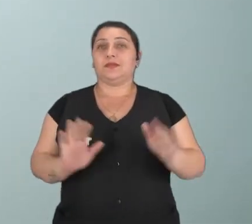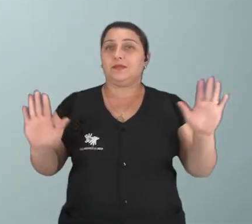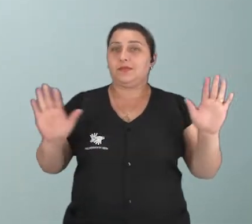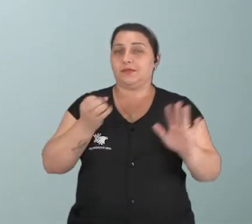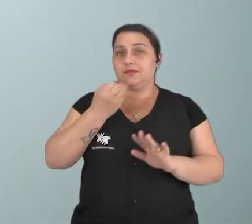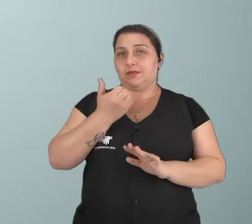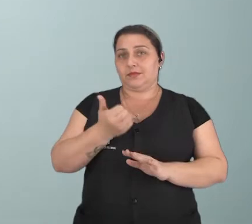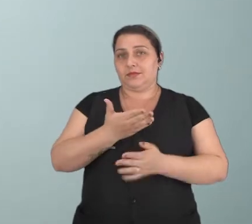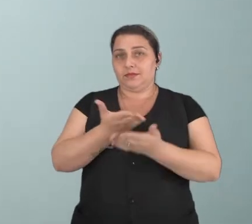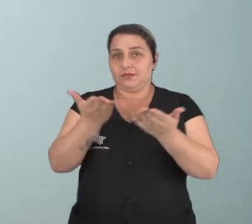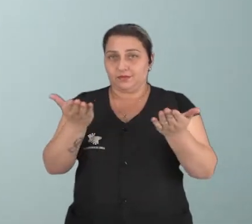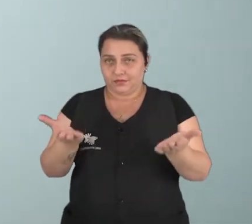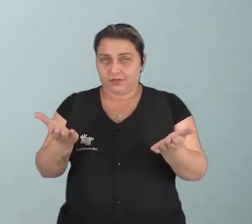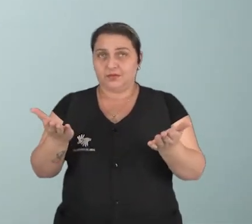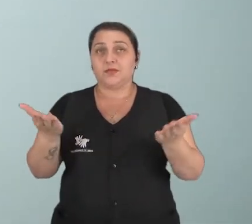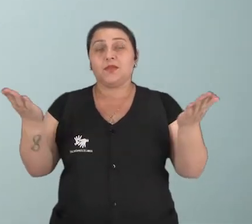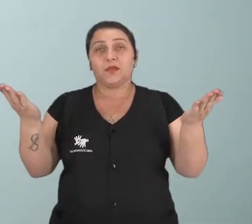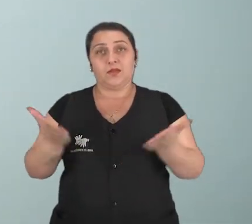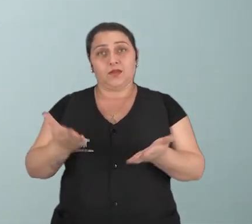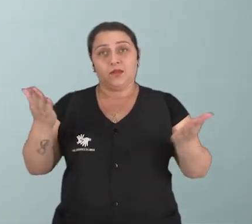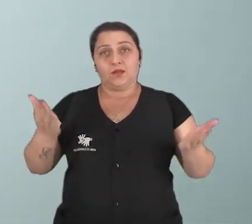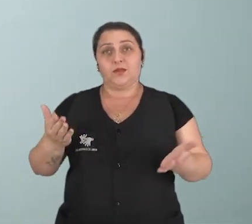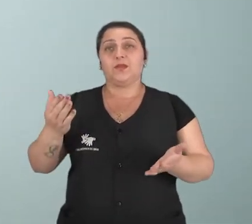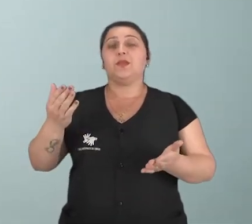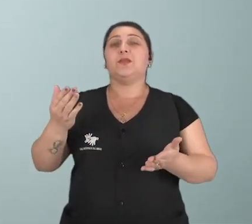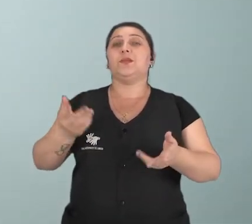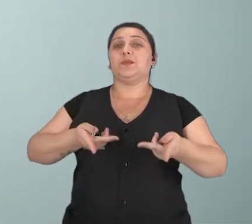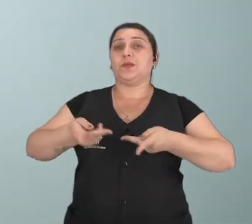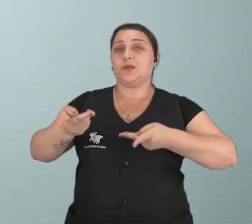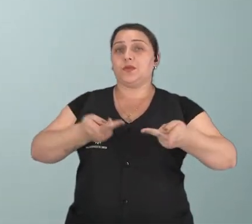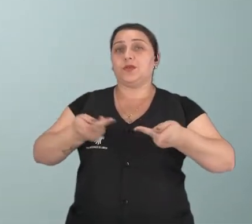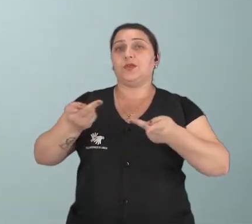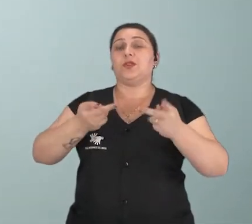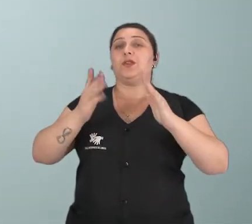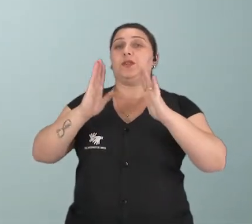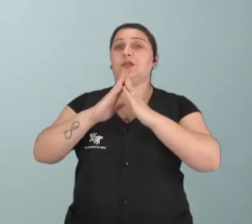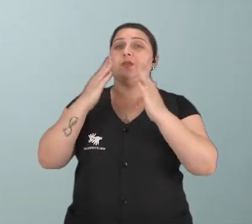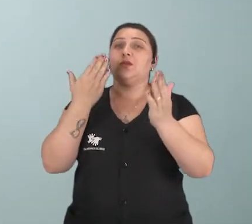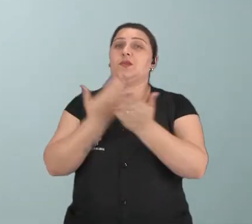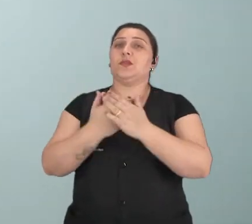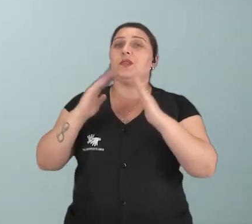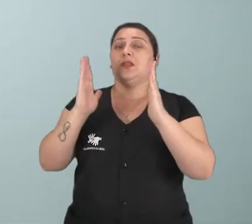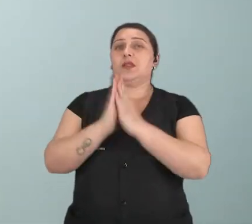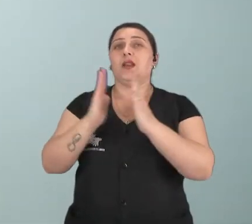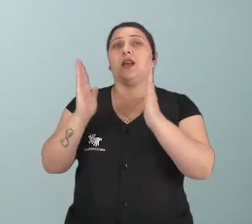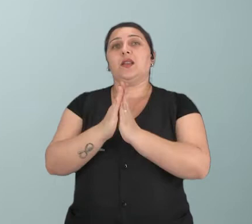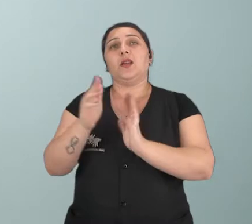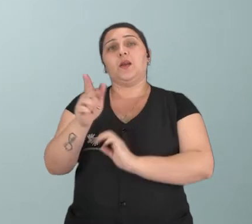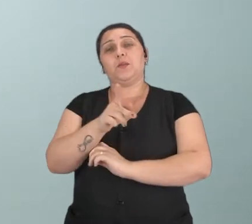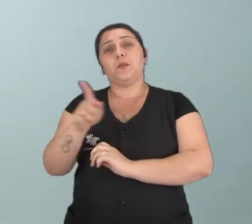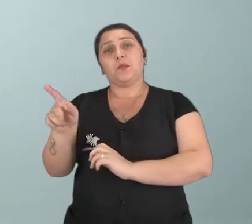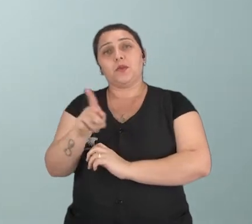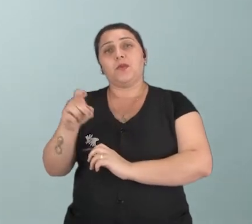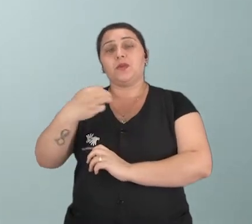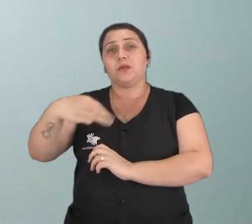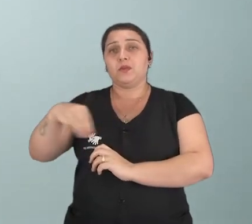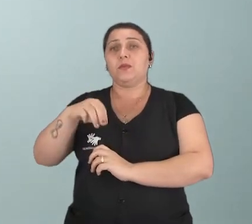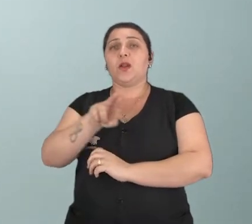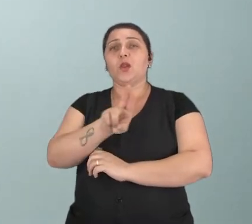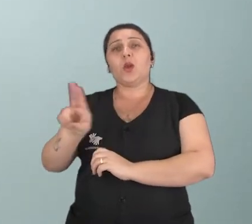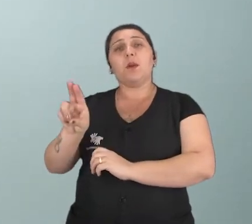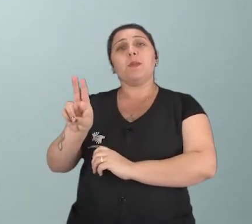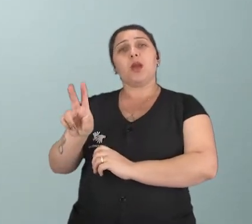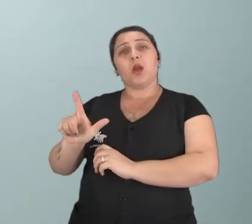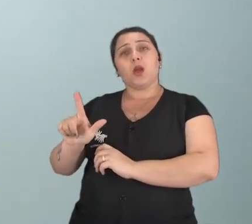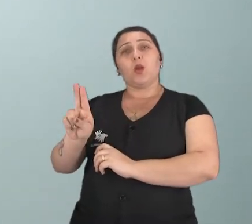Olá, tudo bem com você? Vamos hoje para mais uma aula do projeto Escola em Casa. Meu nome é Luan Felipe, sou professor de matemática da rede